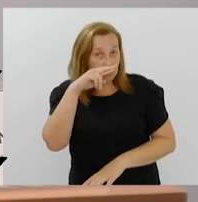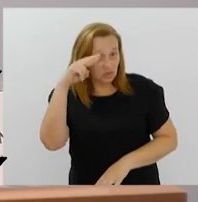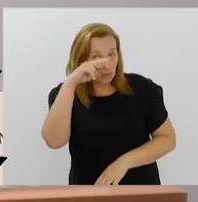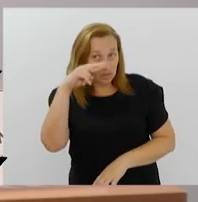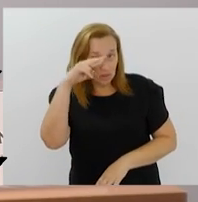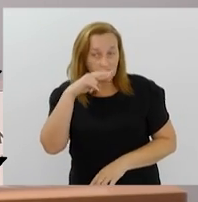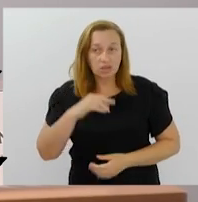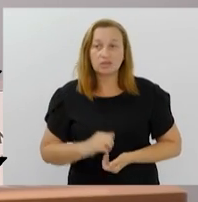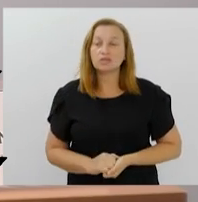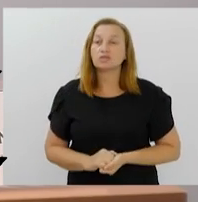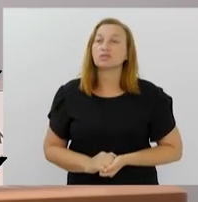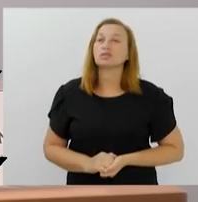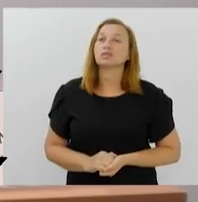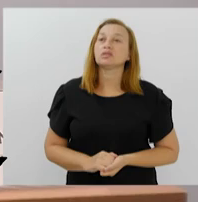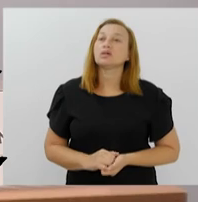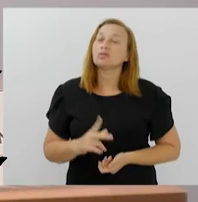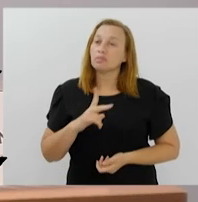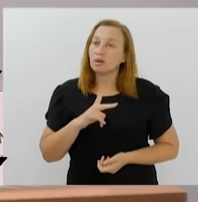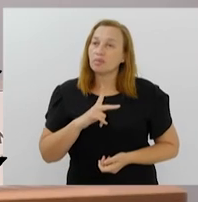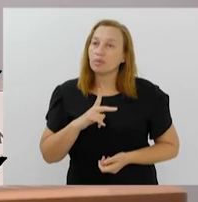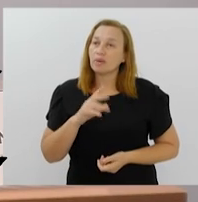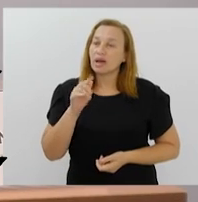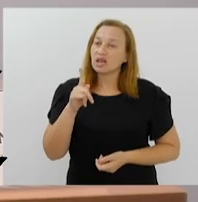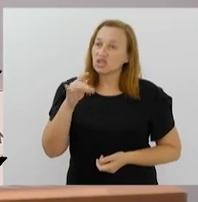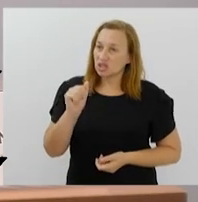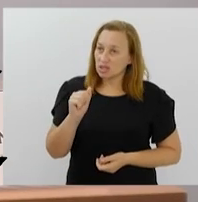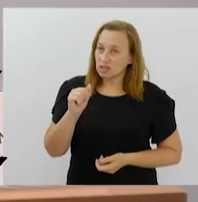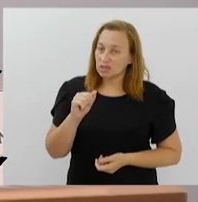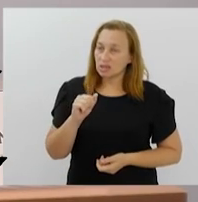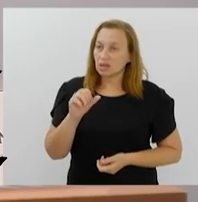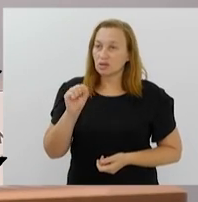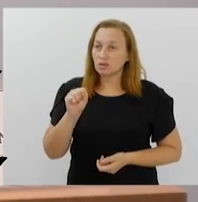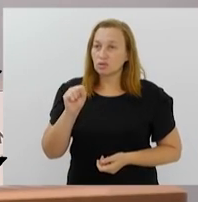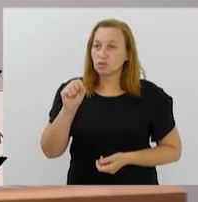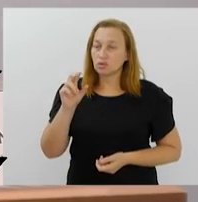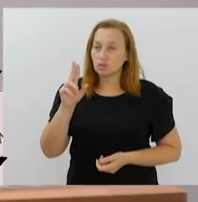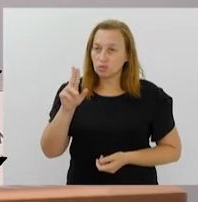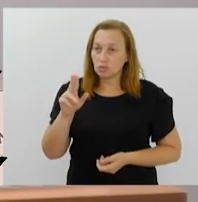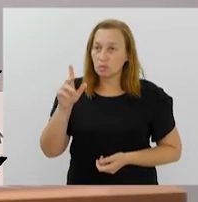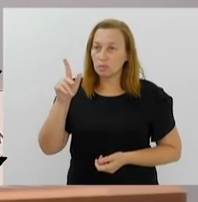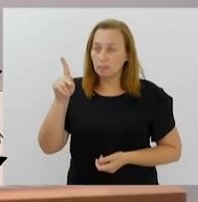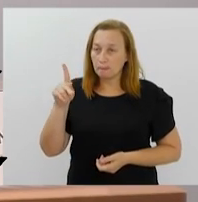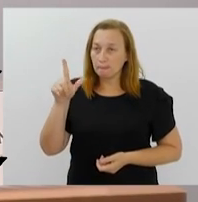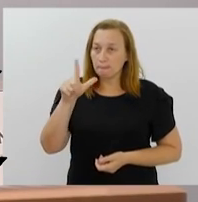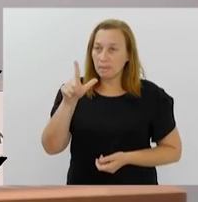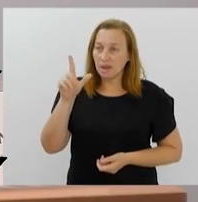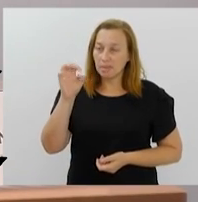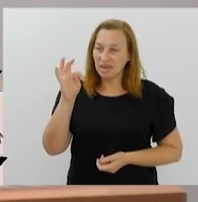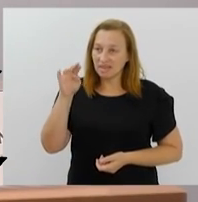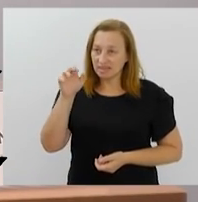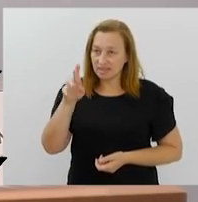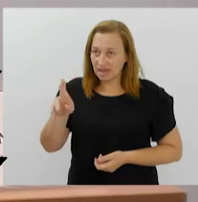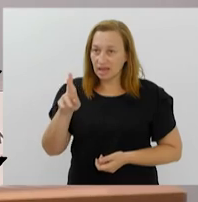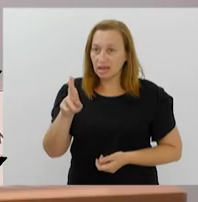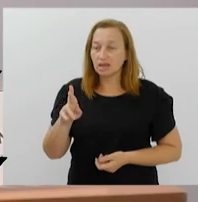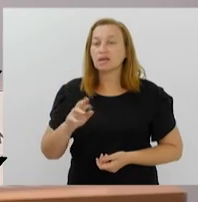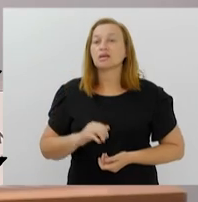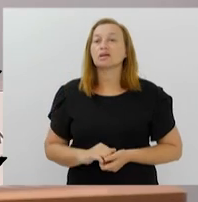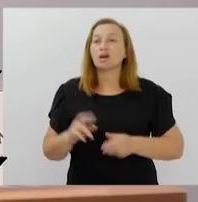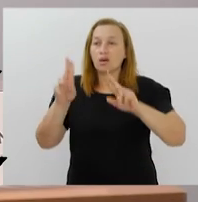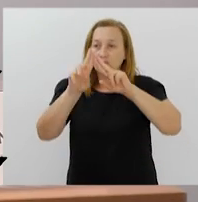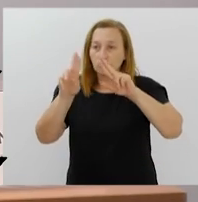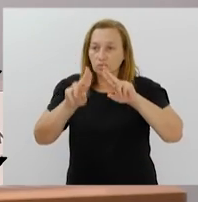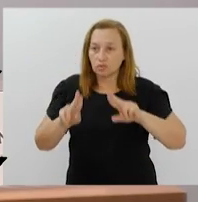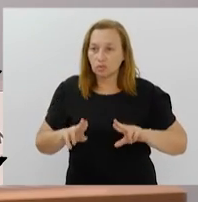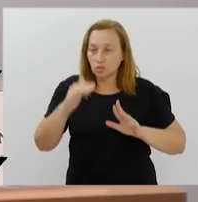entes públicos que é fiscalizado pela própria Agência Nacional de sa suplementar então assim a Unimed ferge ela está cumprindo e vem Cumprindo com